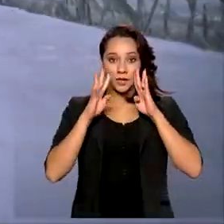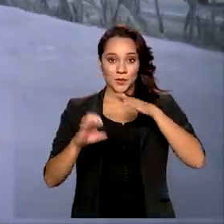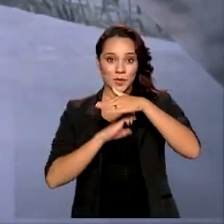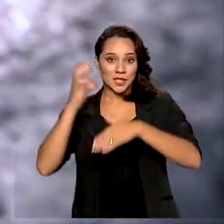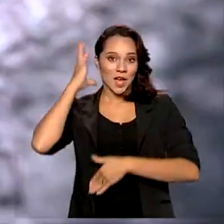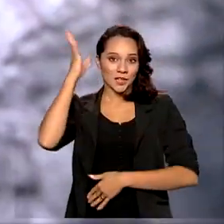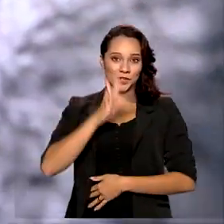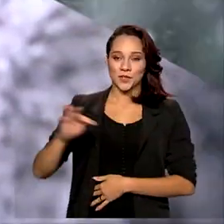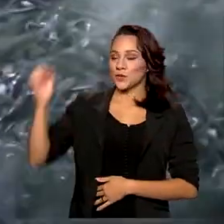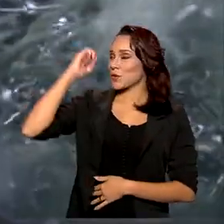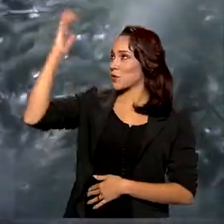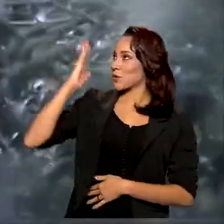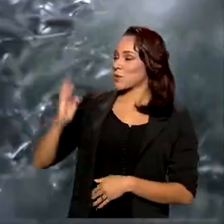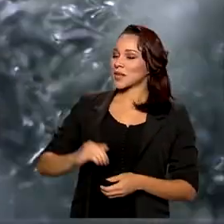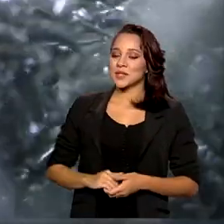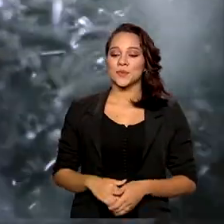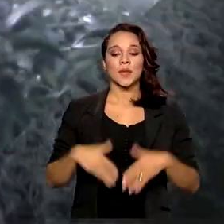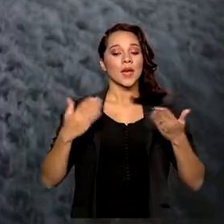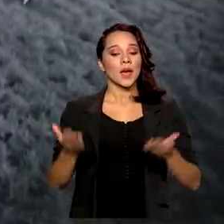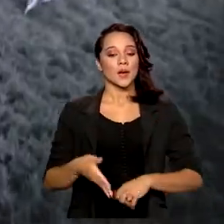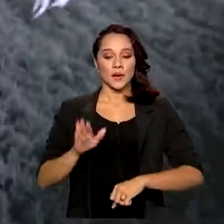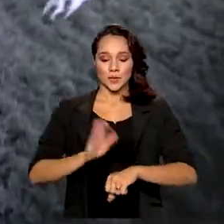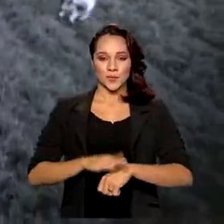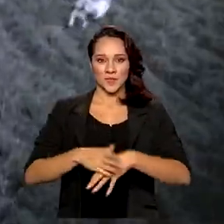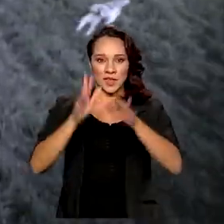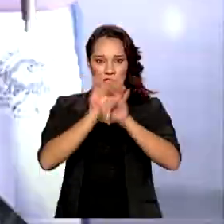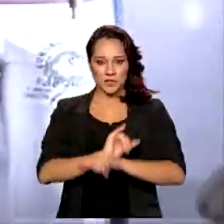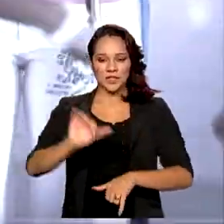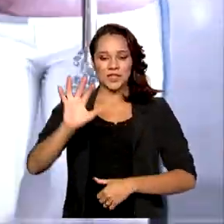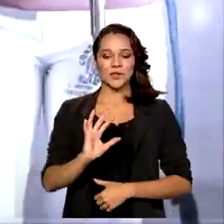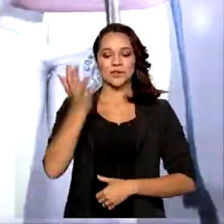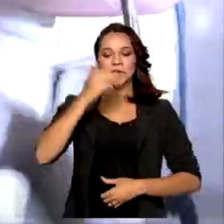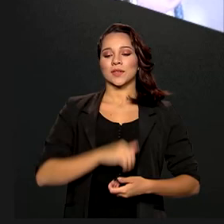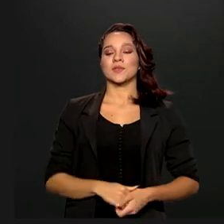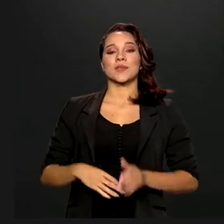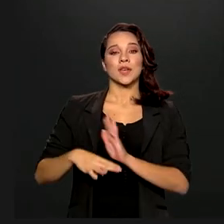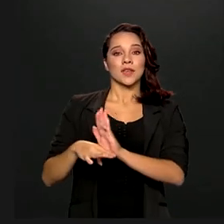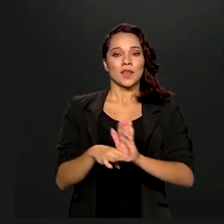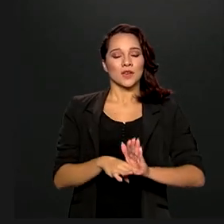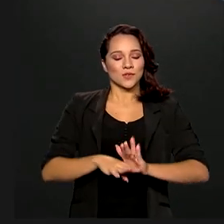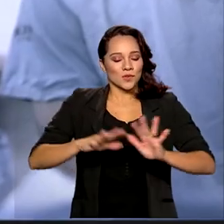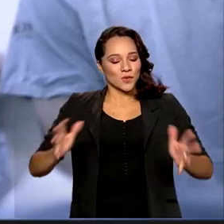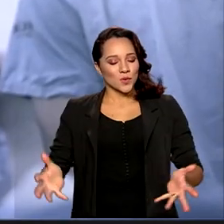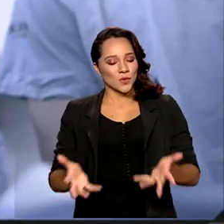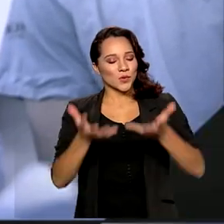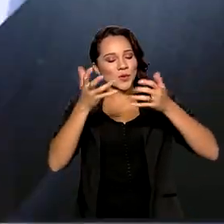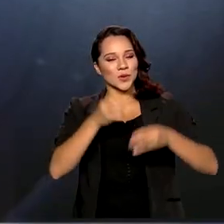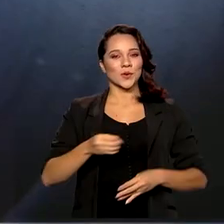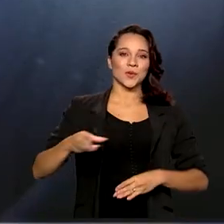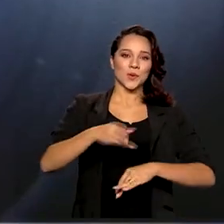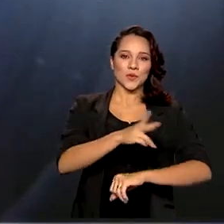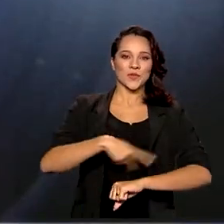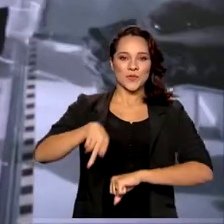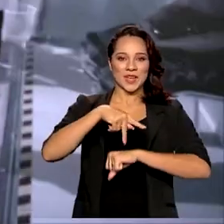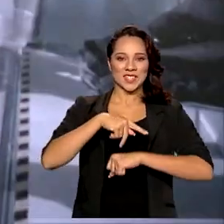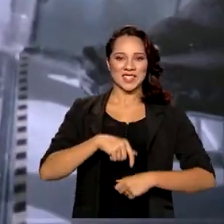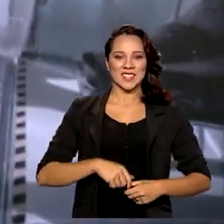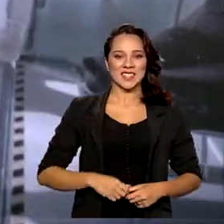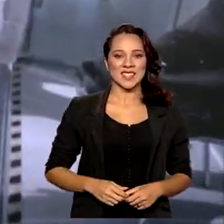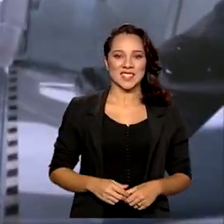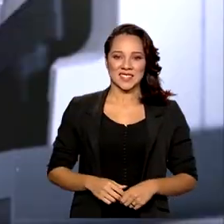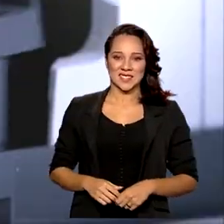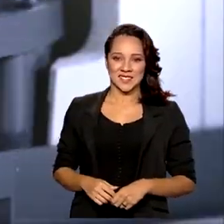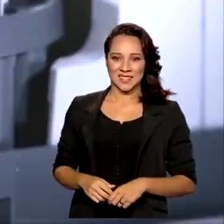Atenção, radialistas de todo o Brasil. É hora de noticiar os fatos que ajudam a construir um novo